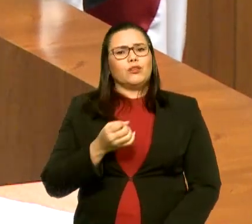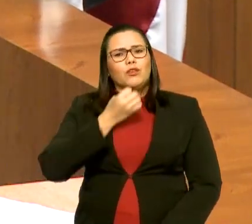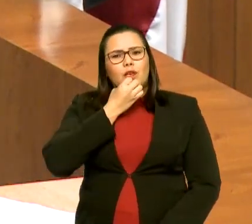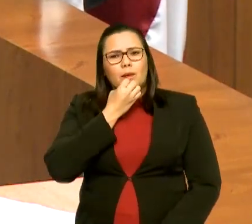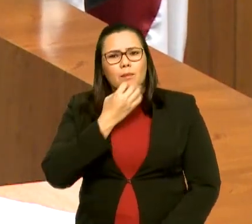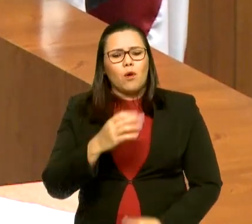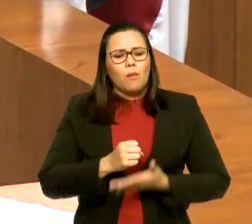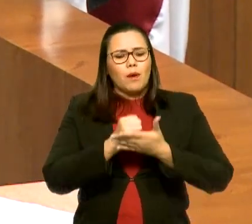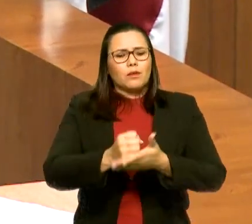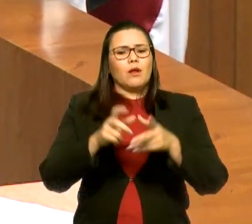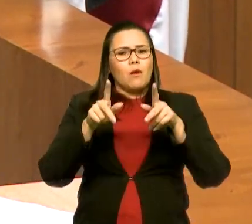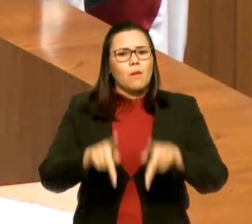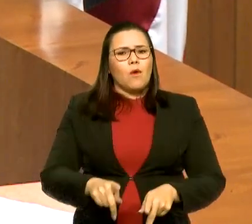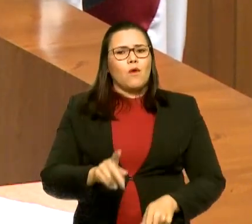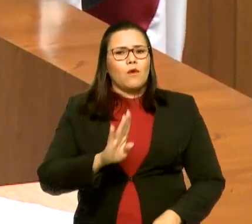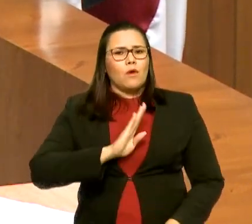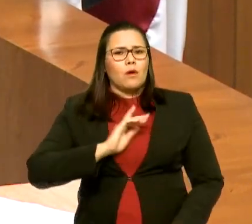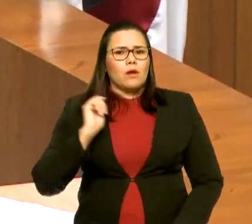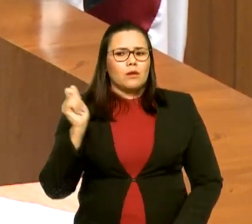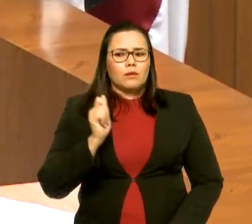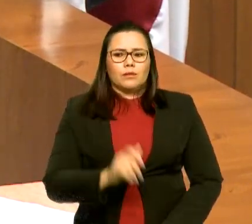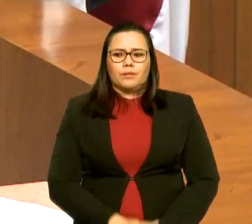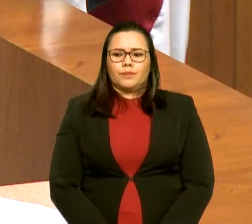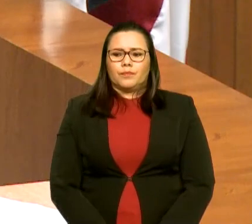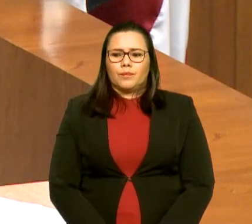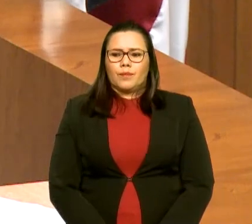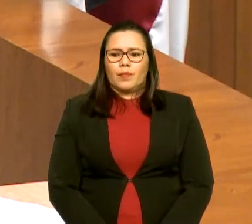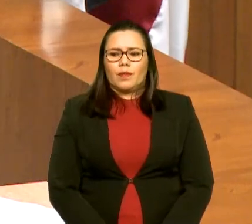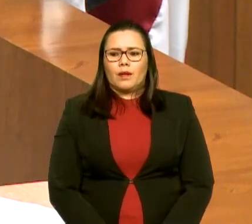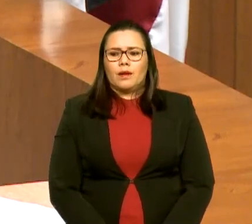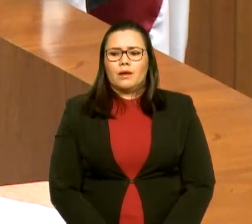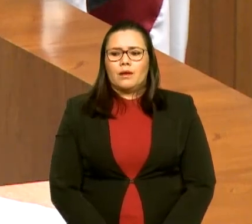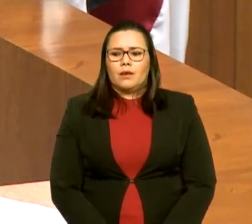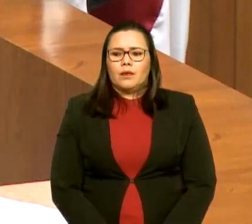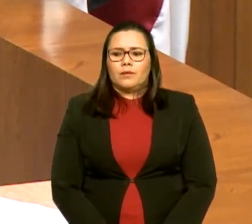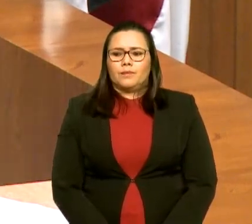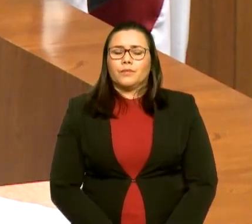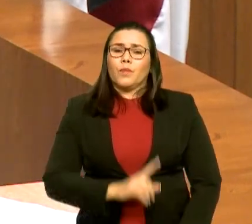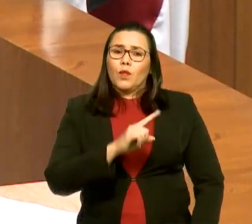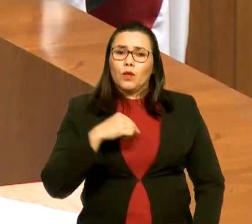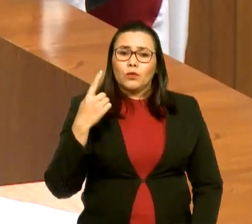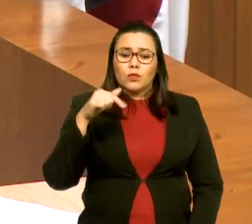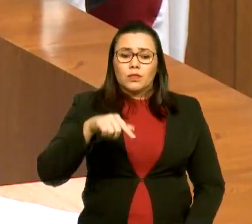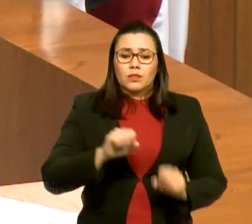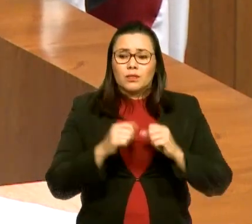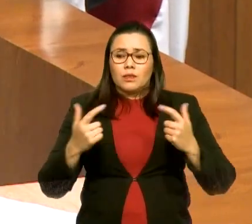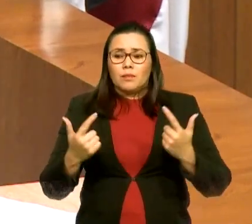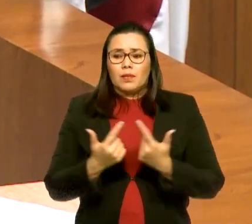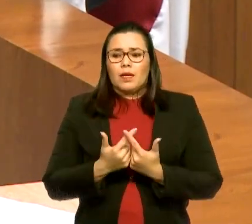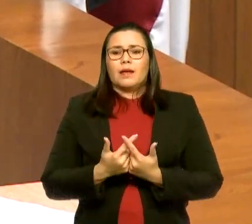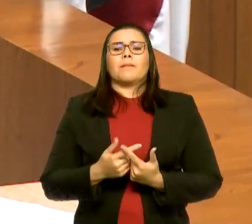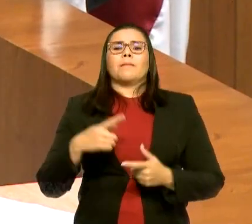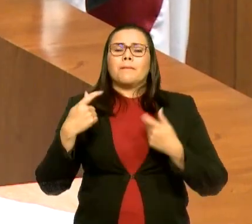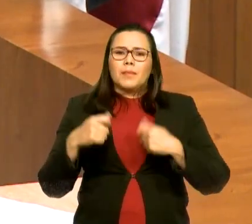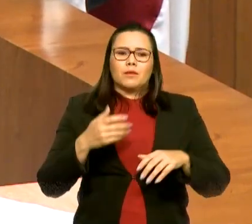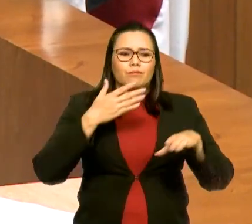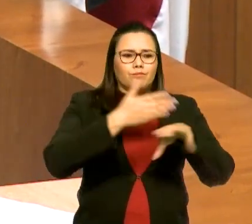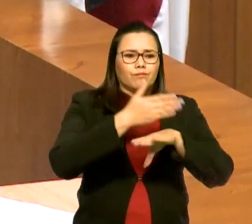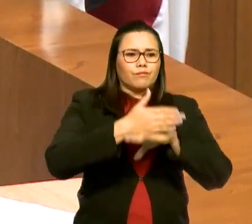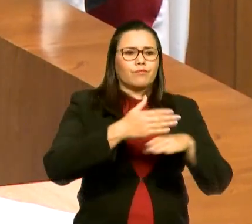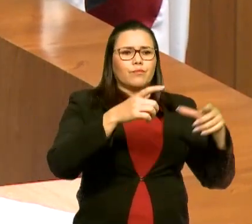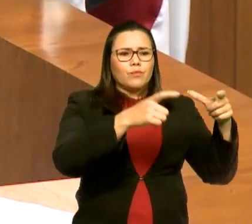e senhores, o parlamento é estadual, cara presidenta. E deve funcionar também na ponta, nos bairros,